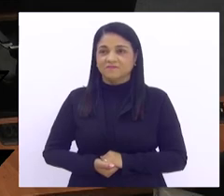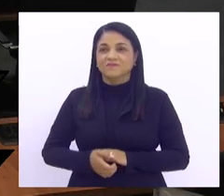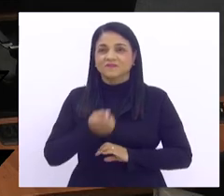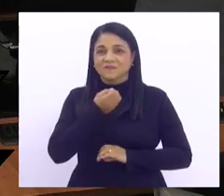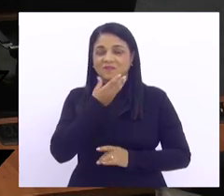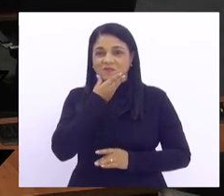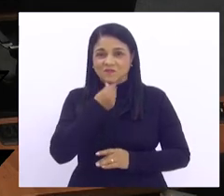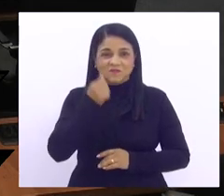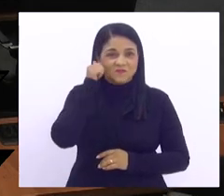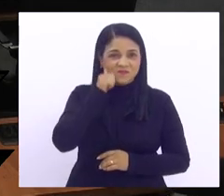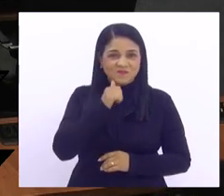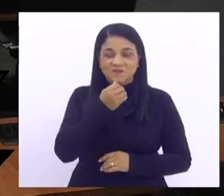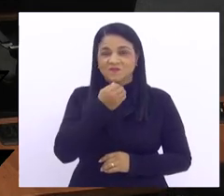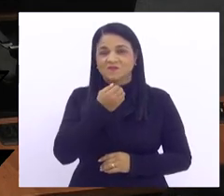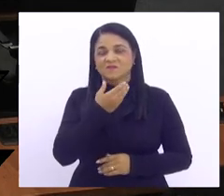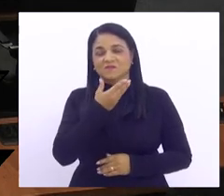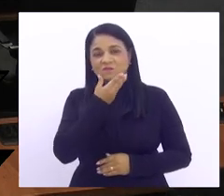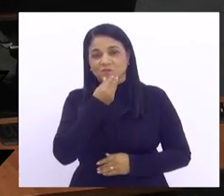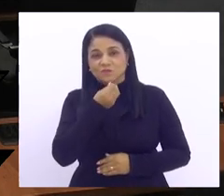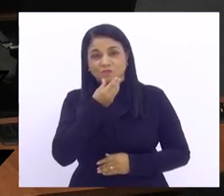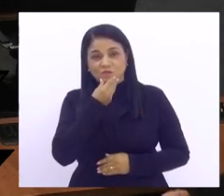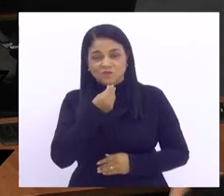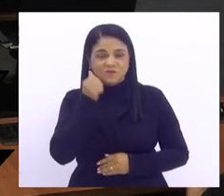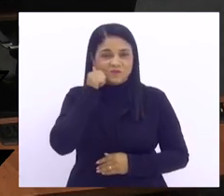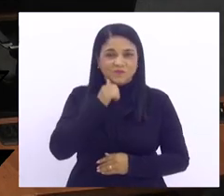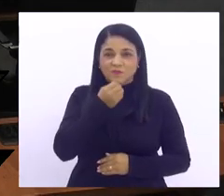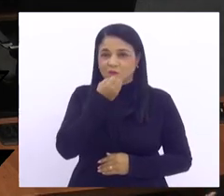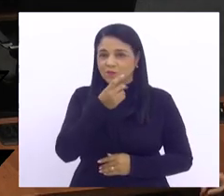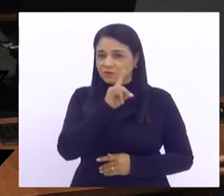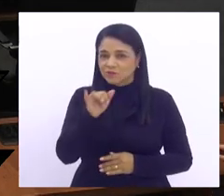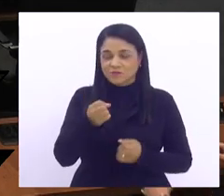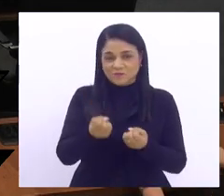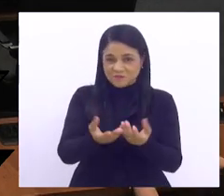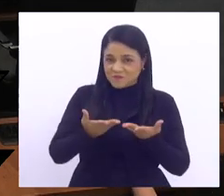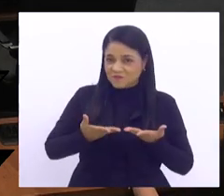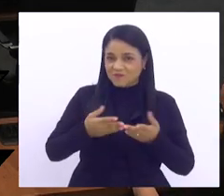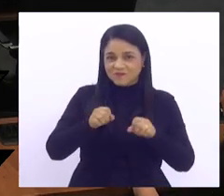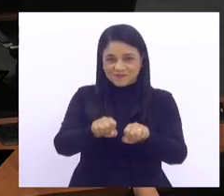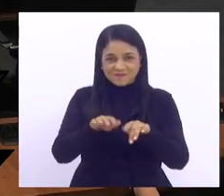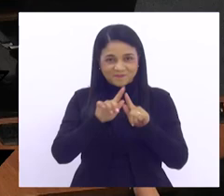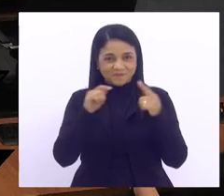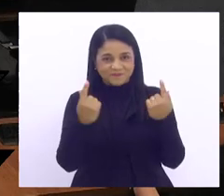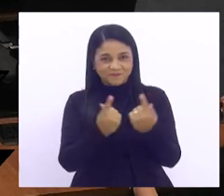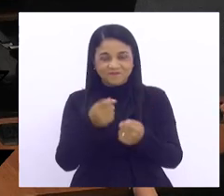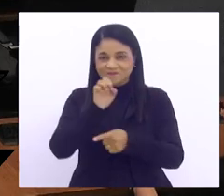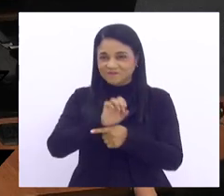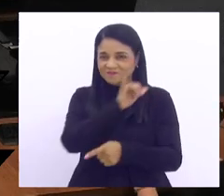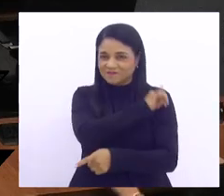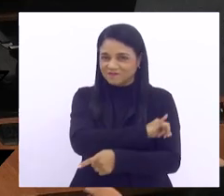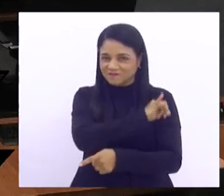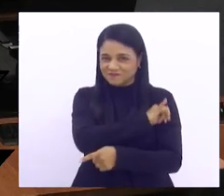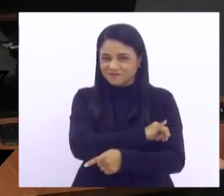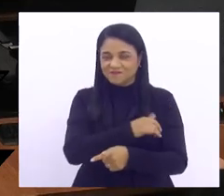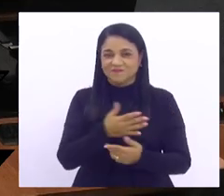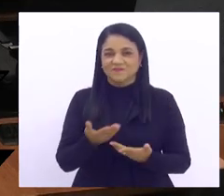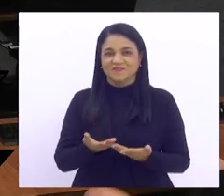Senhoras e senhores, bom dia. Sejam todos bem-vindos à Assembleia Legislativa do Estado do Rio de Janeiro.